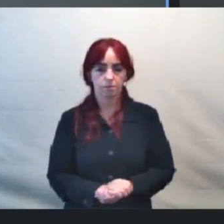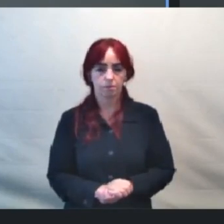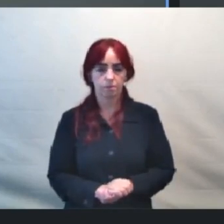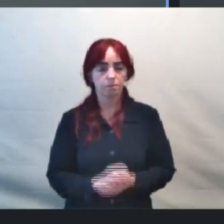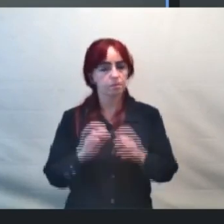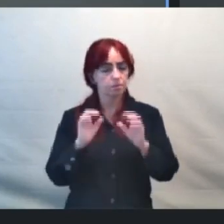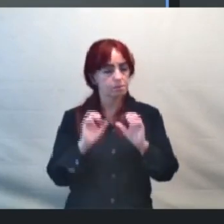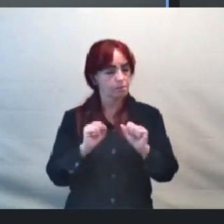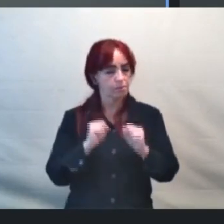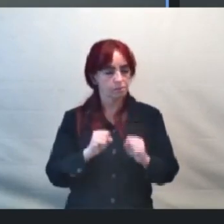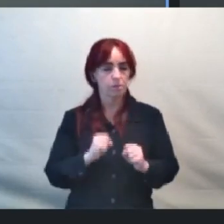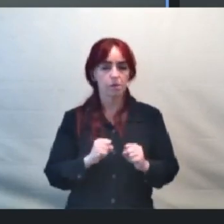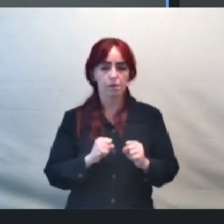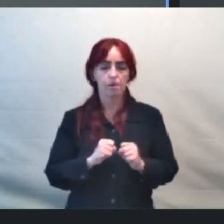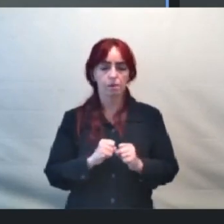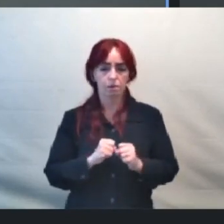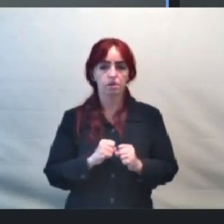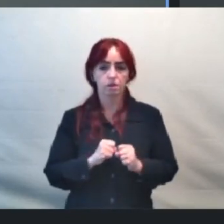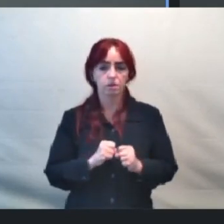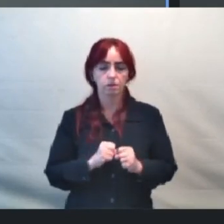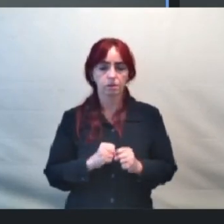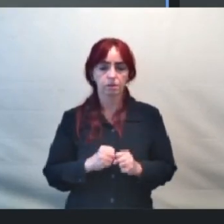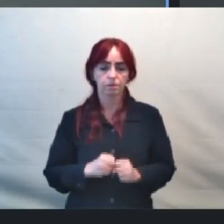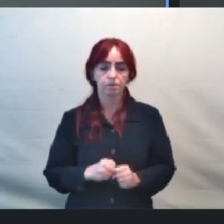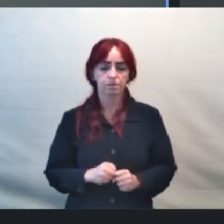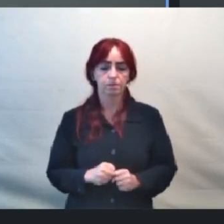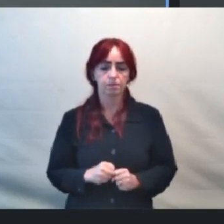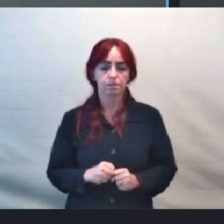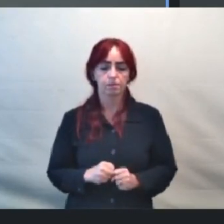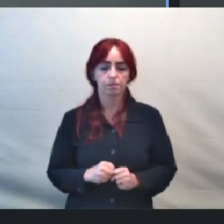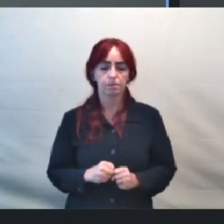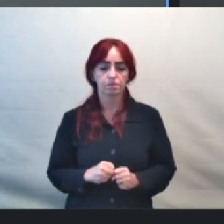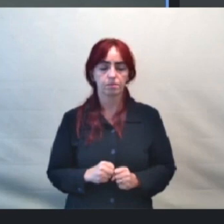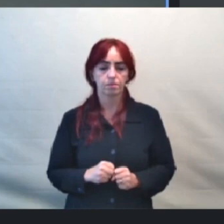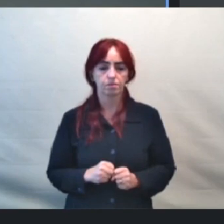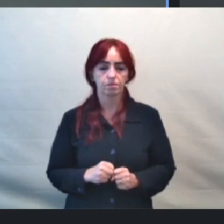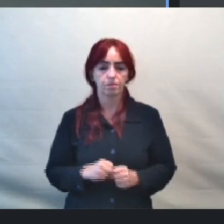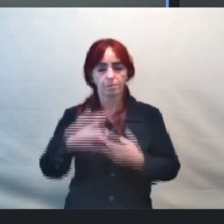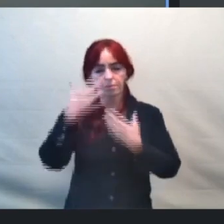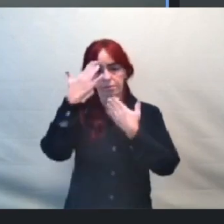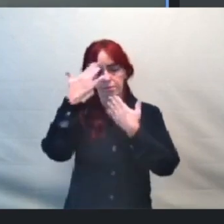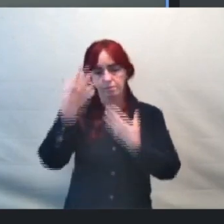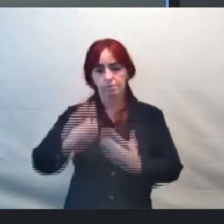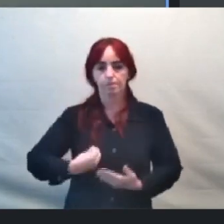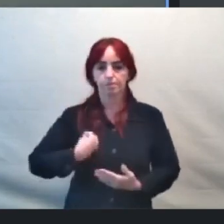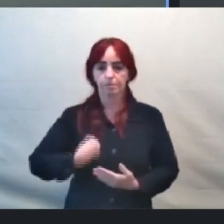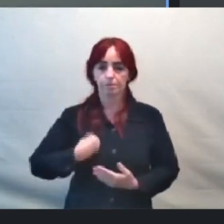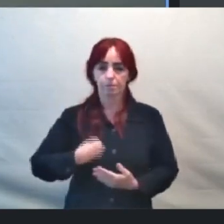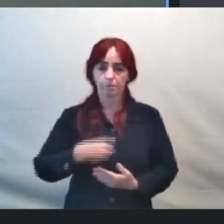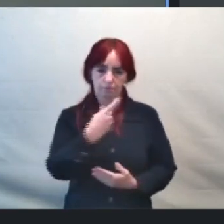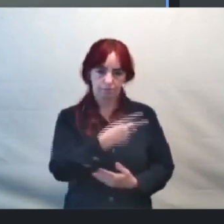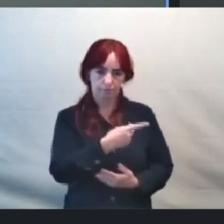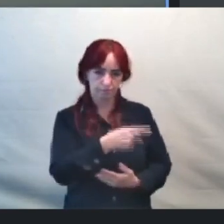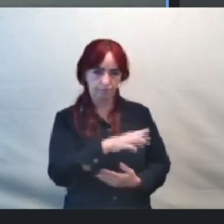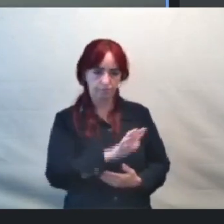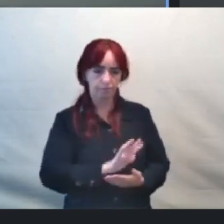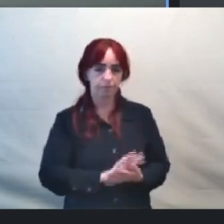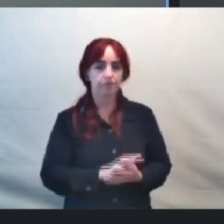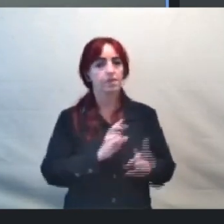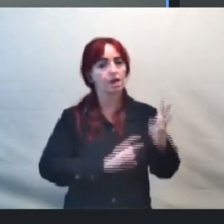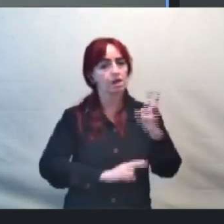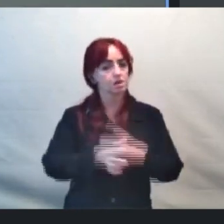posso ir coordenando aqui, eu tomei nota de tudo que foi colocado pela lei, agradecendo a participação dela, né? Sempre muito